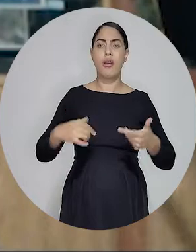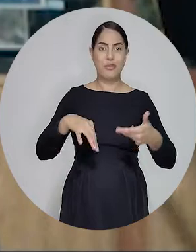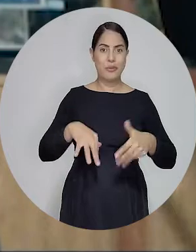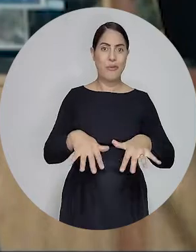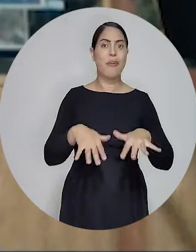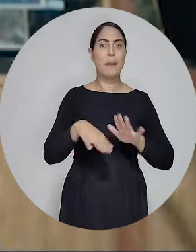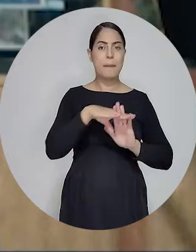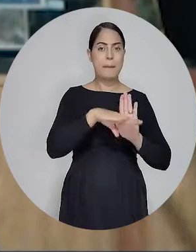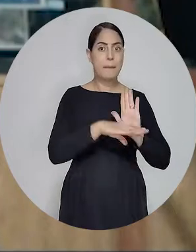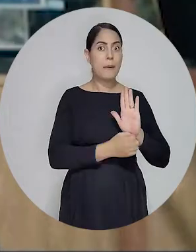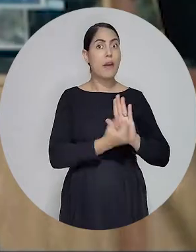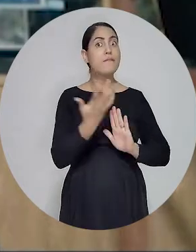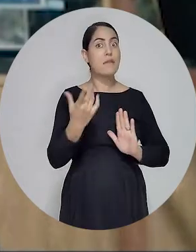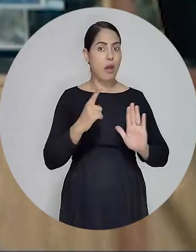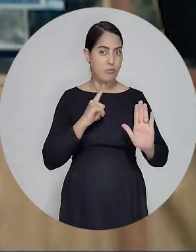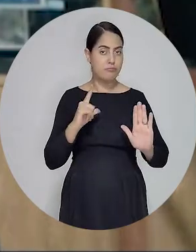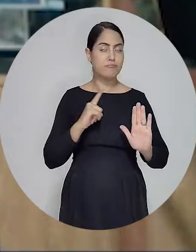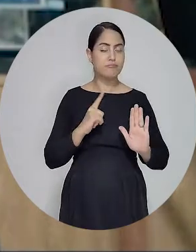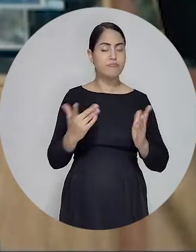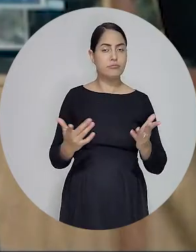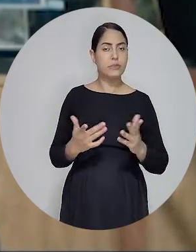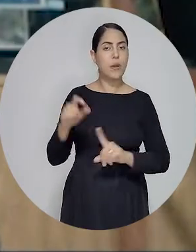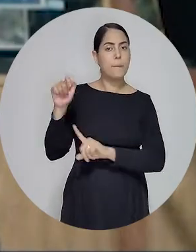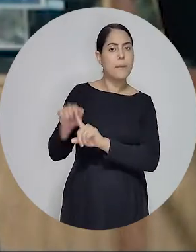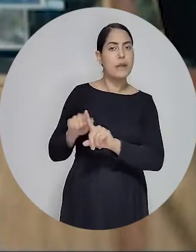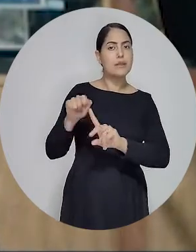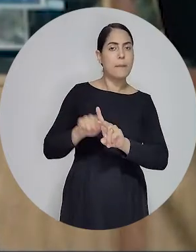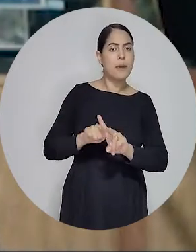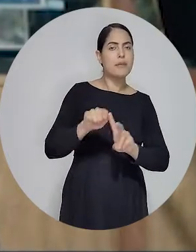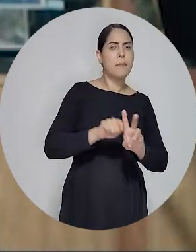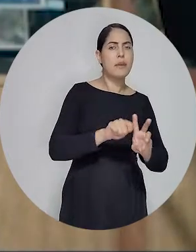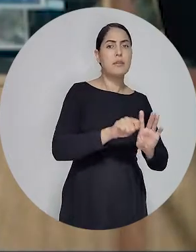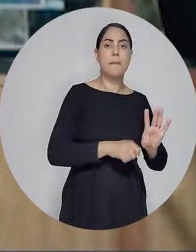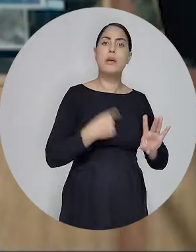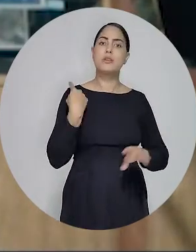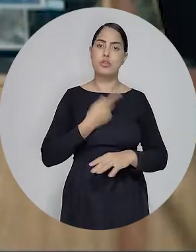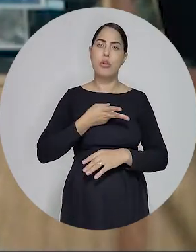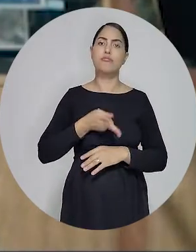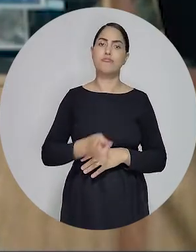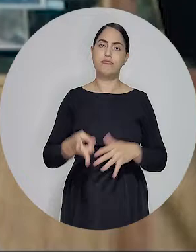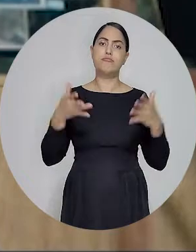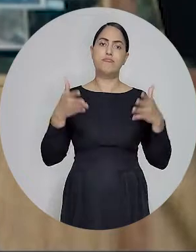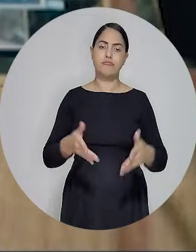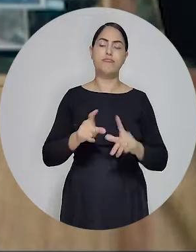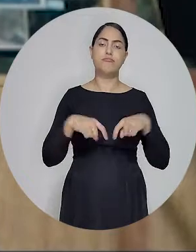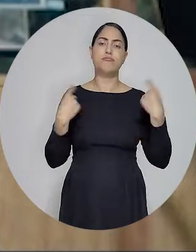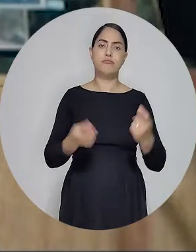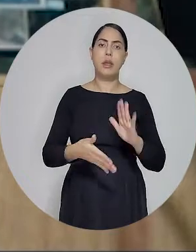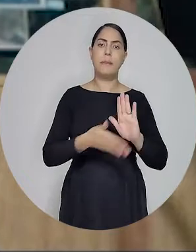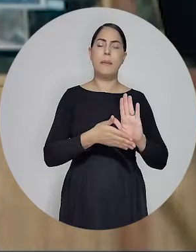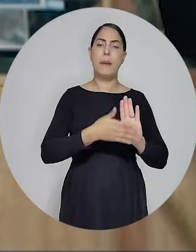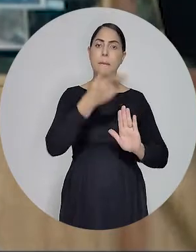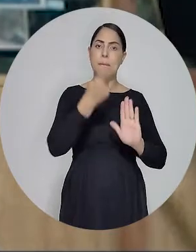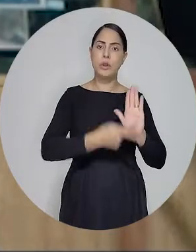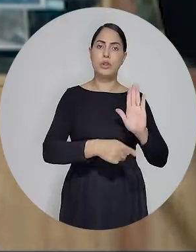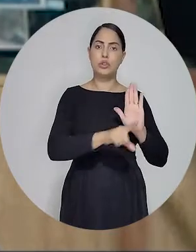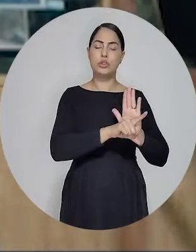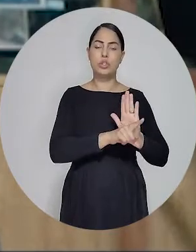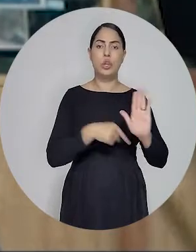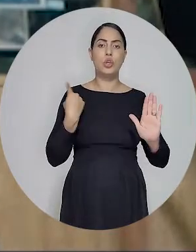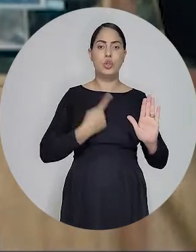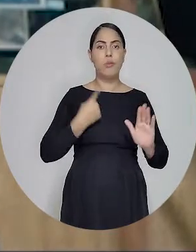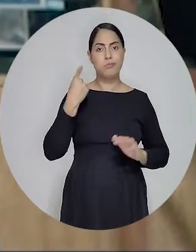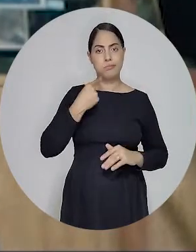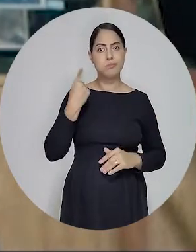que estão em tramitação no Congresso Nacional. Então, todo mês, toda reunião ordinária, nós apreciamos aí diversos processos e, dentre esses,